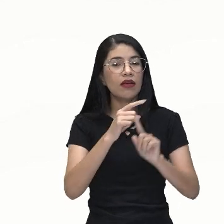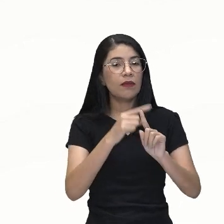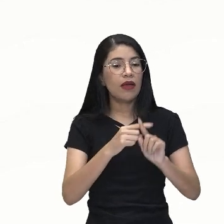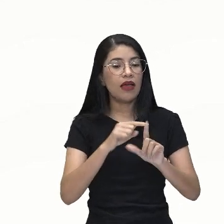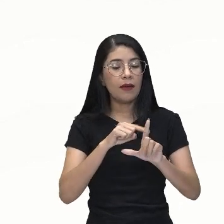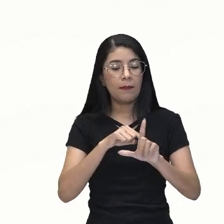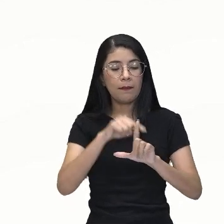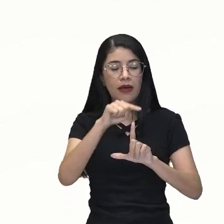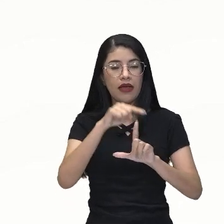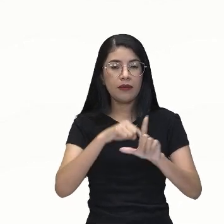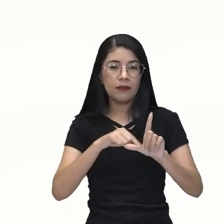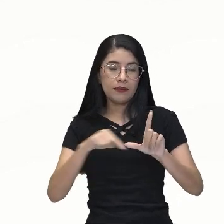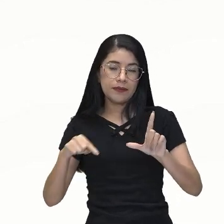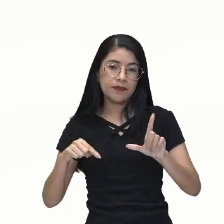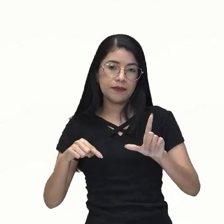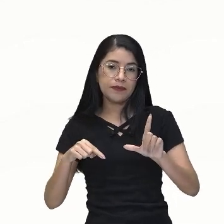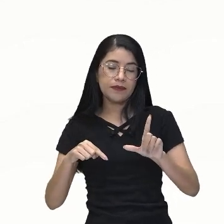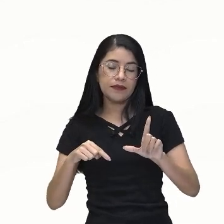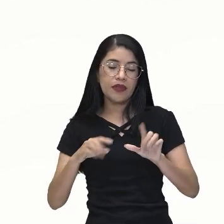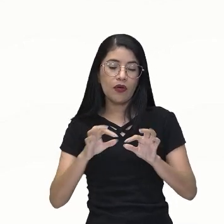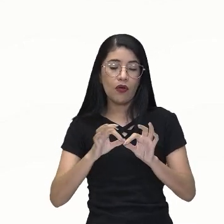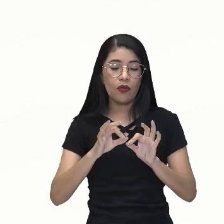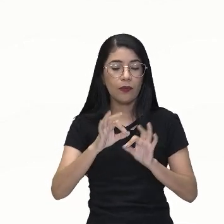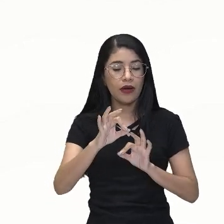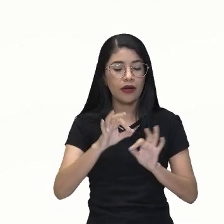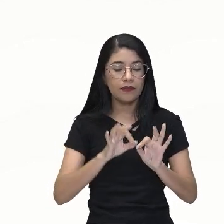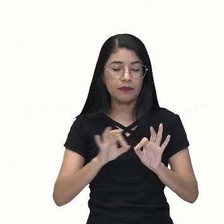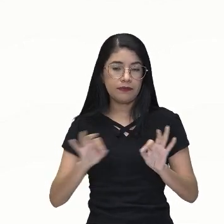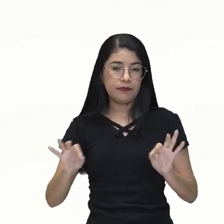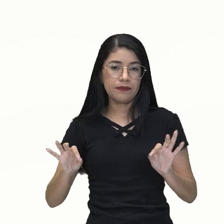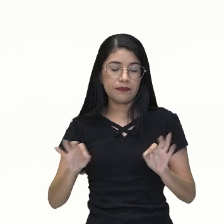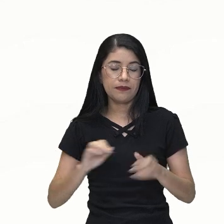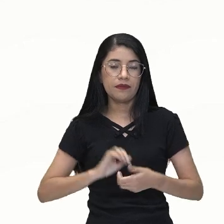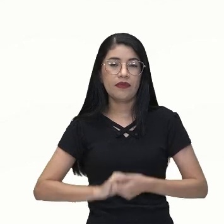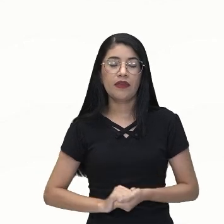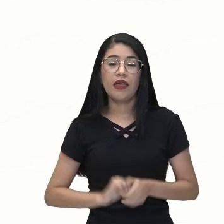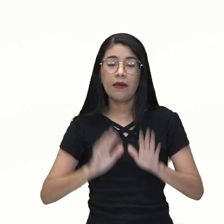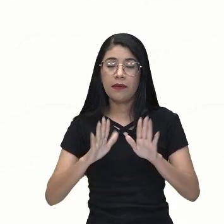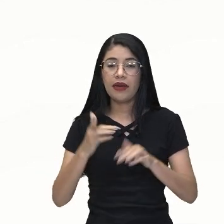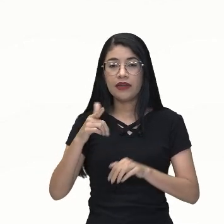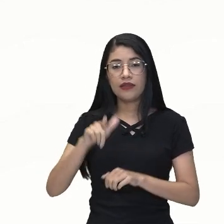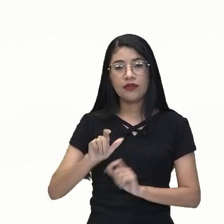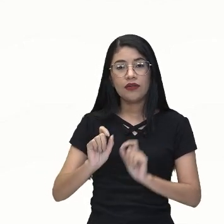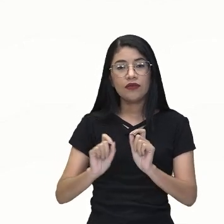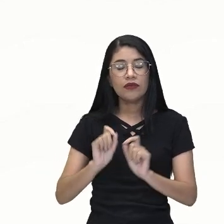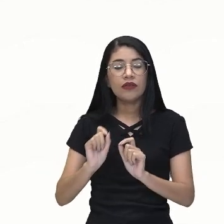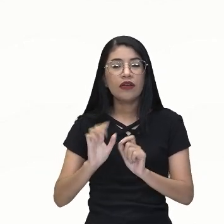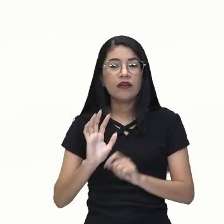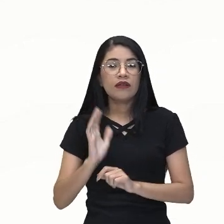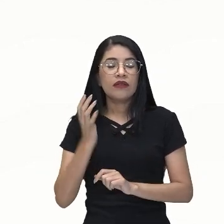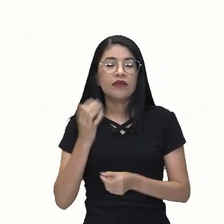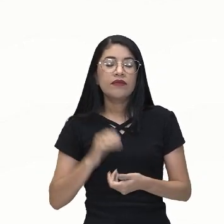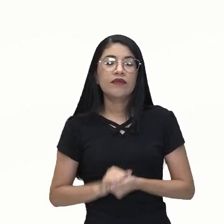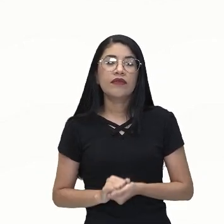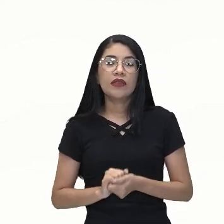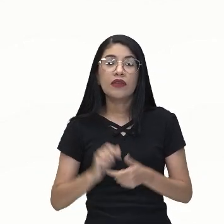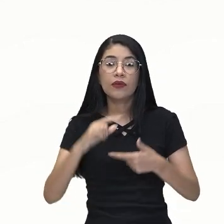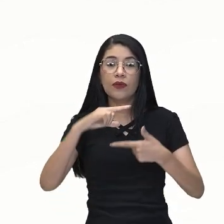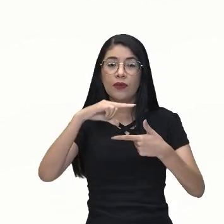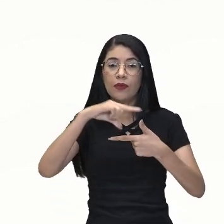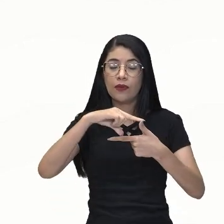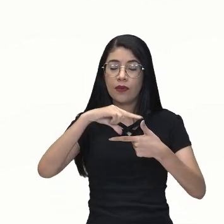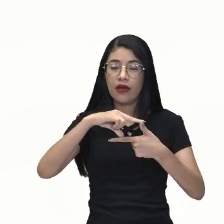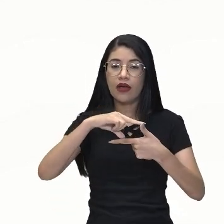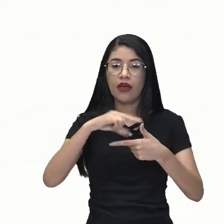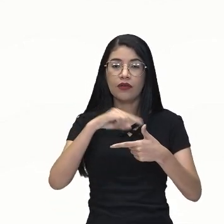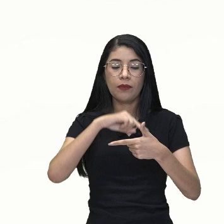altura ou ainda comprimento vezes largura. Só que, novamente, aqui para o quadrado, esses